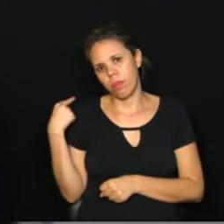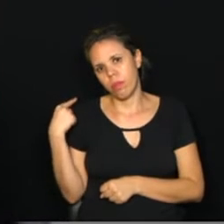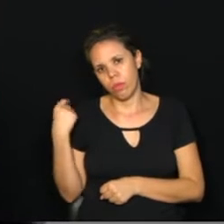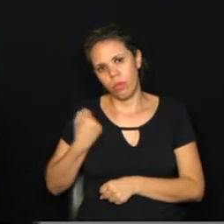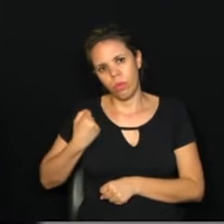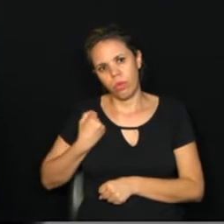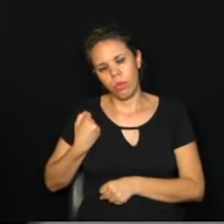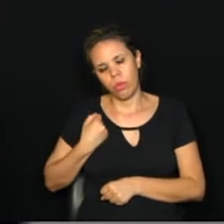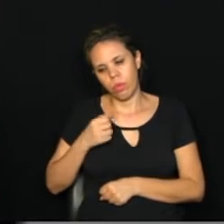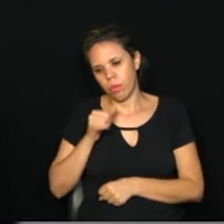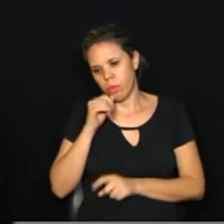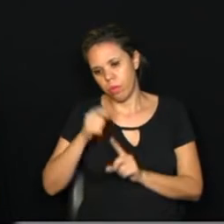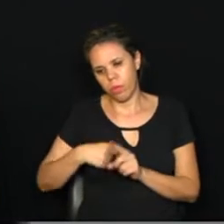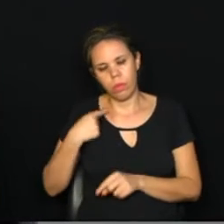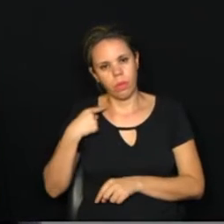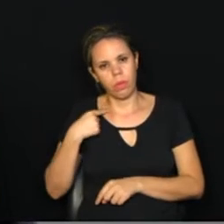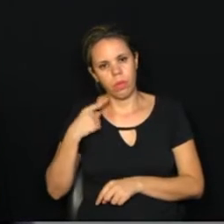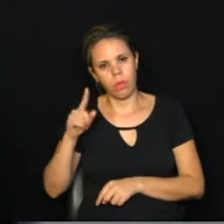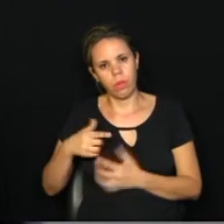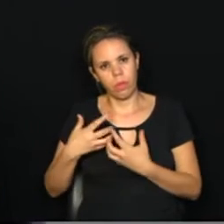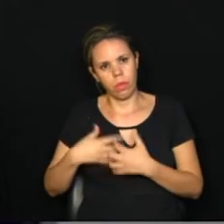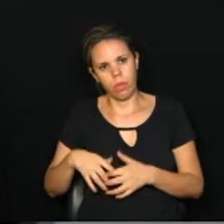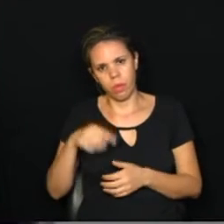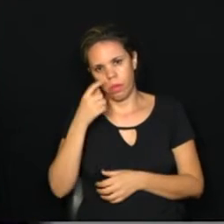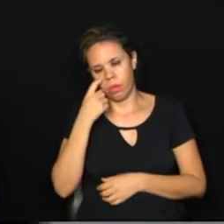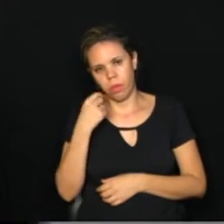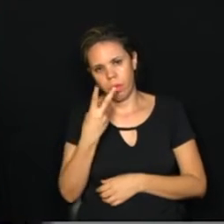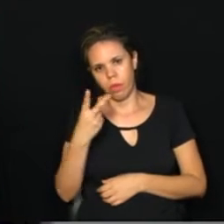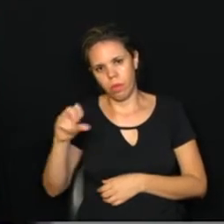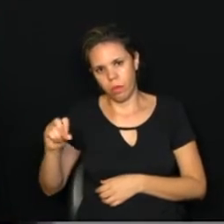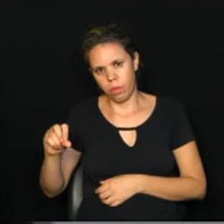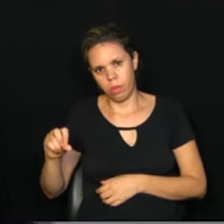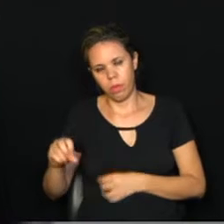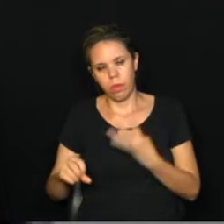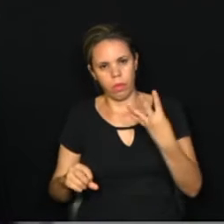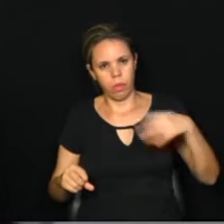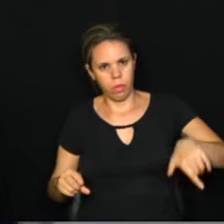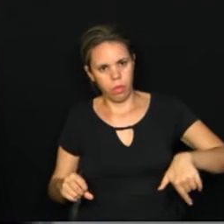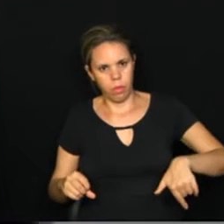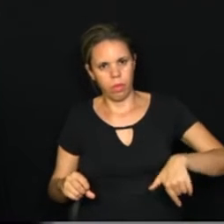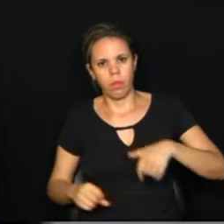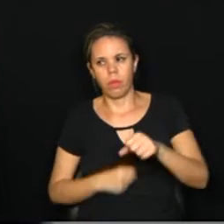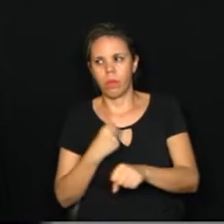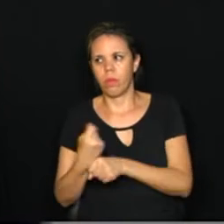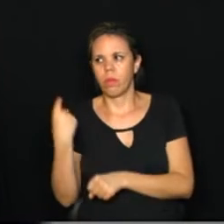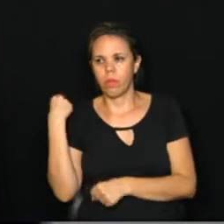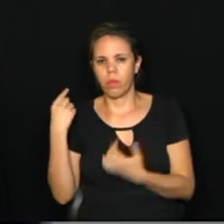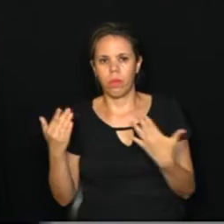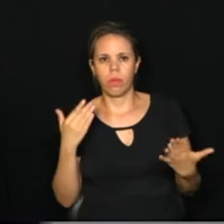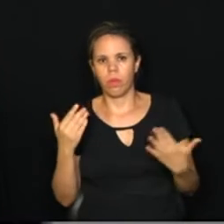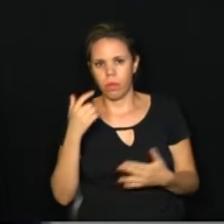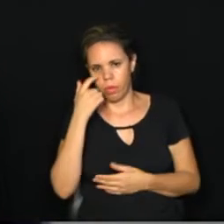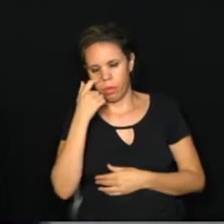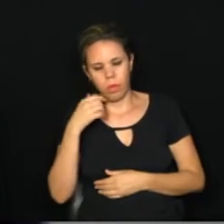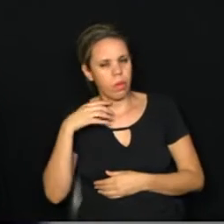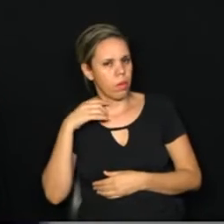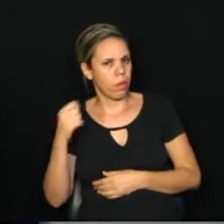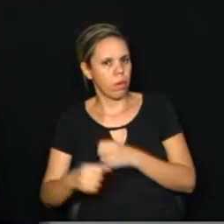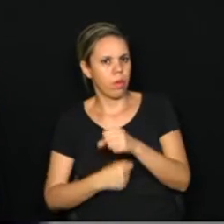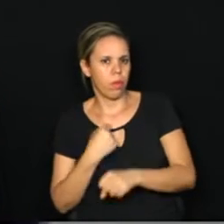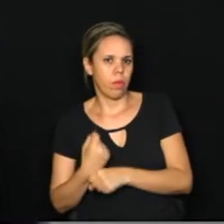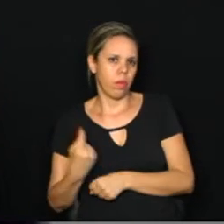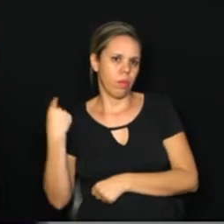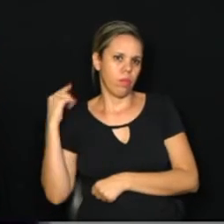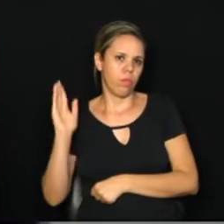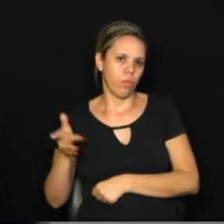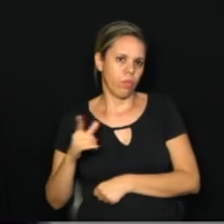pelo menos em maio, refletem isso. Foram 29 para 47 o ano passado. Tá? Em abril do ano passado,